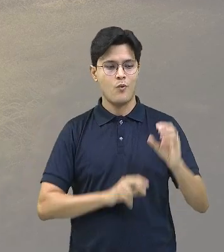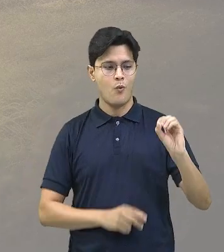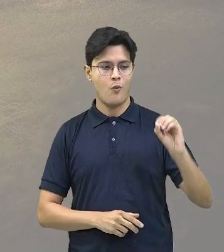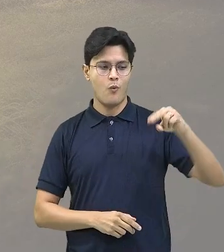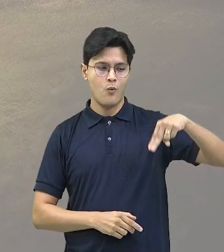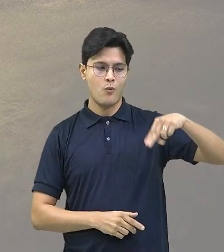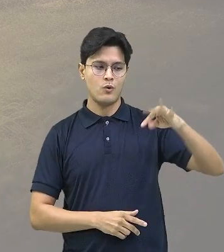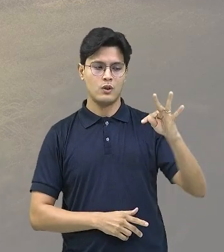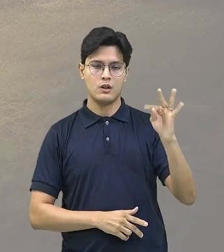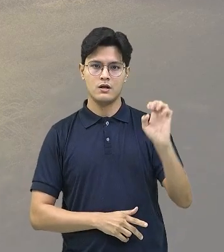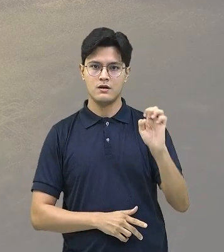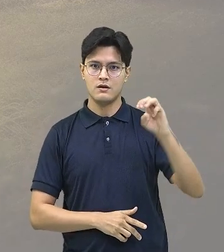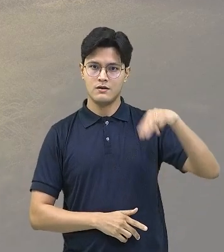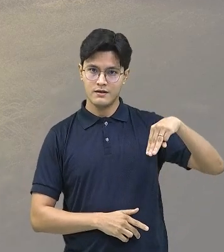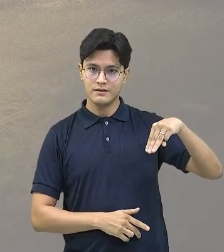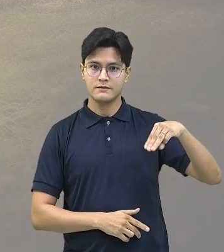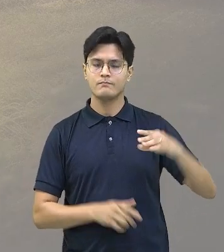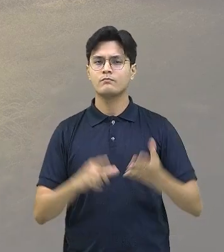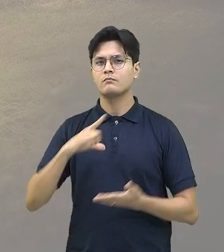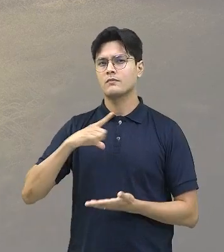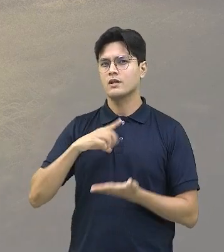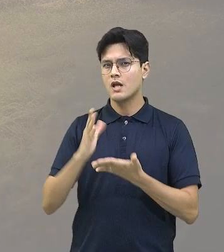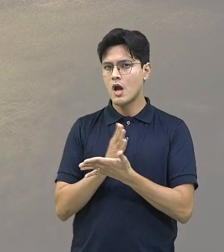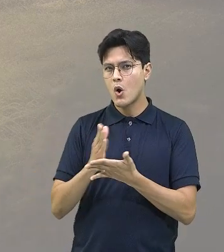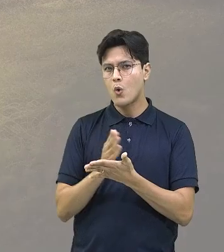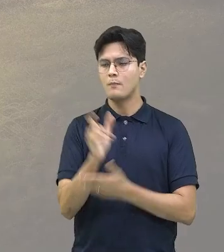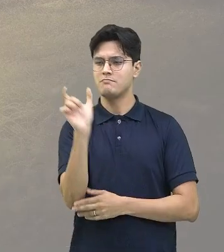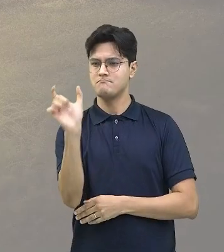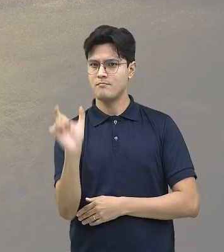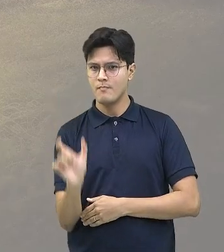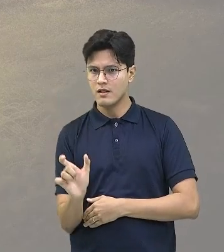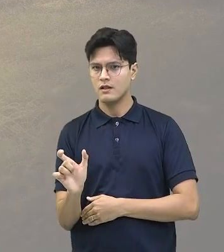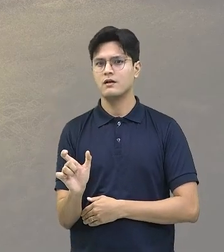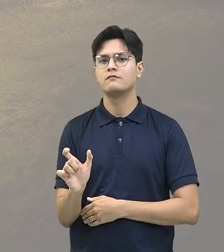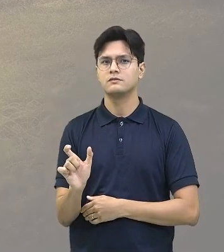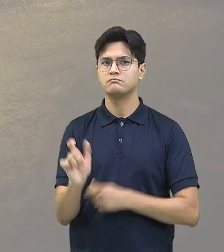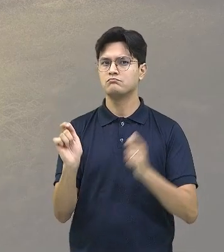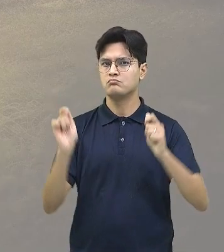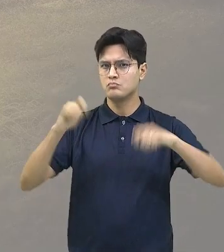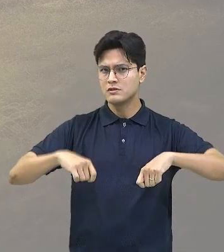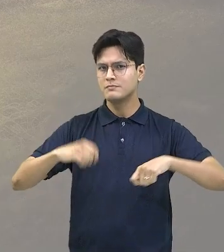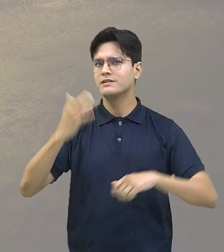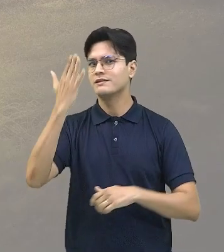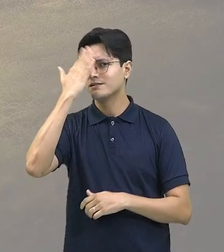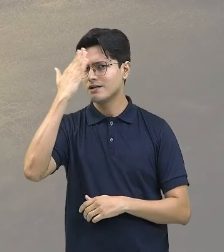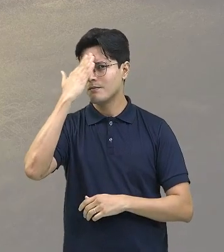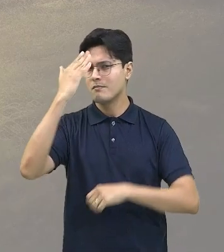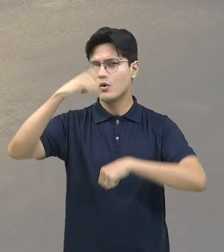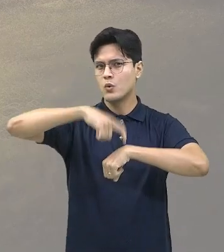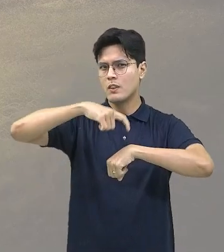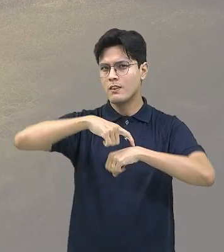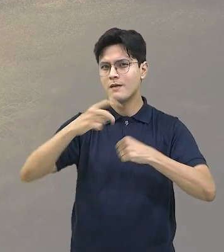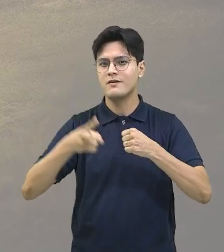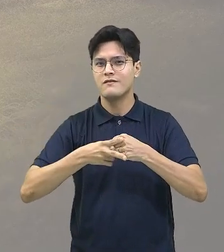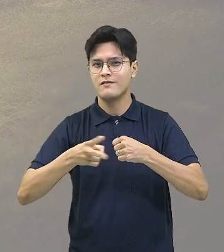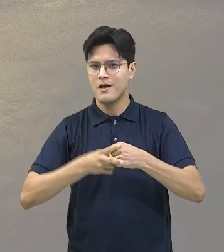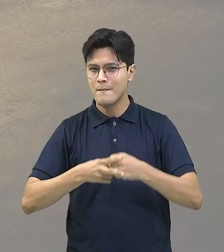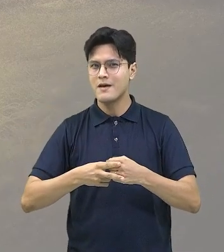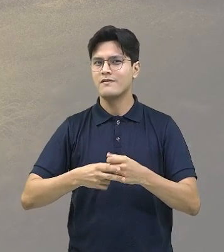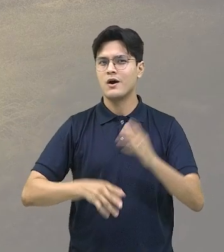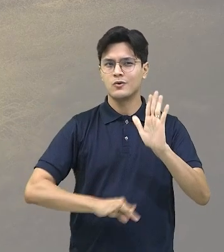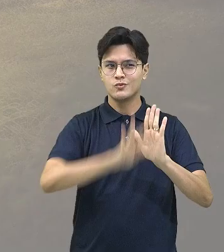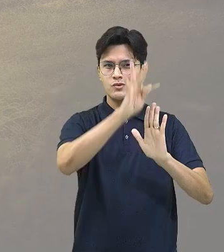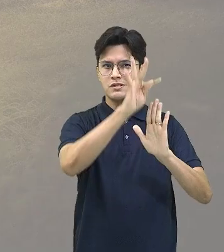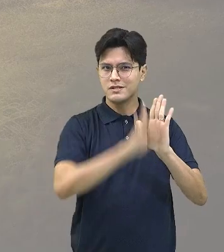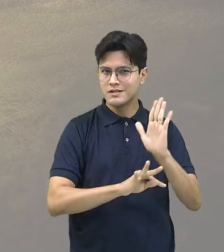identificar o tempo verbal dos textos, das frases, das construções. E na nossa